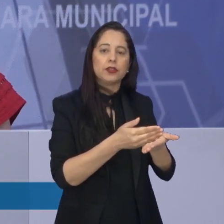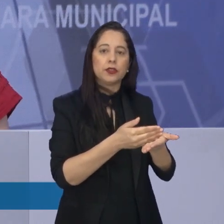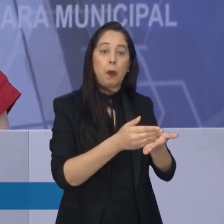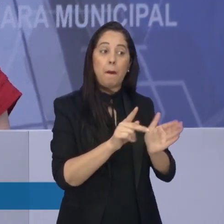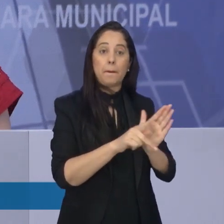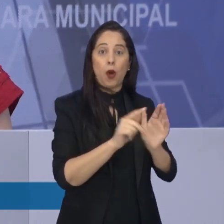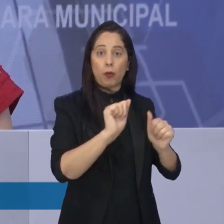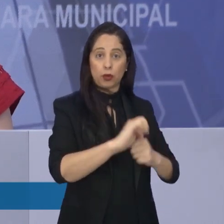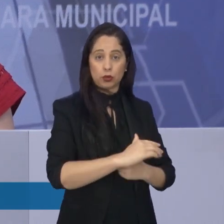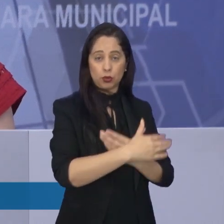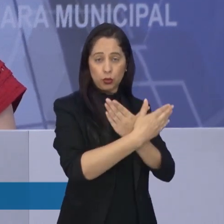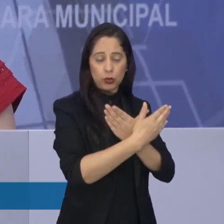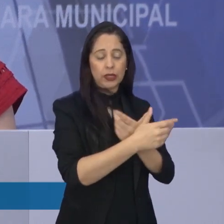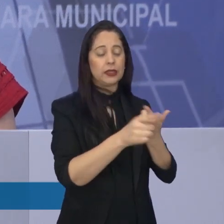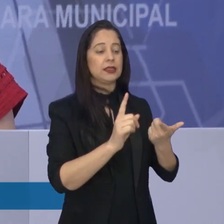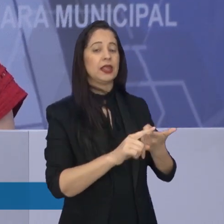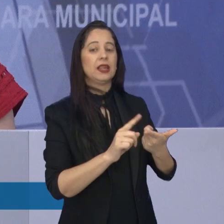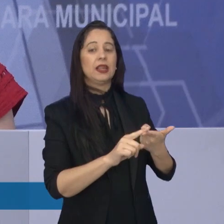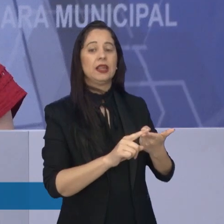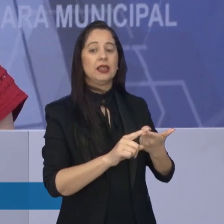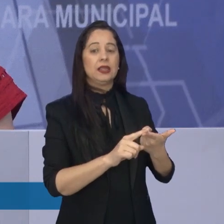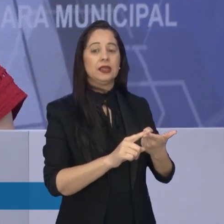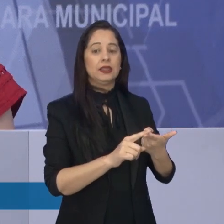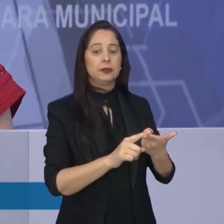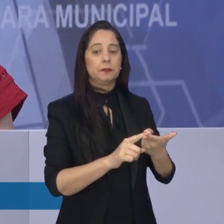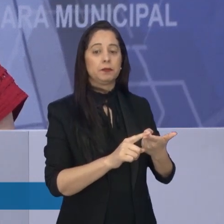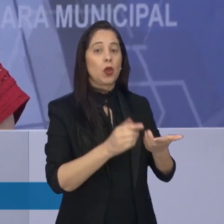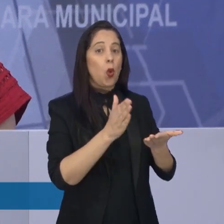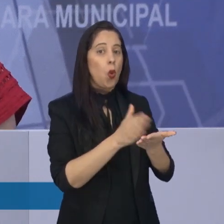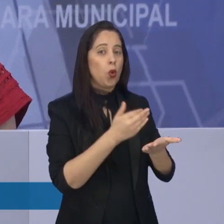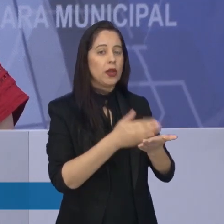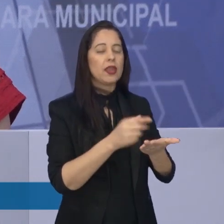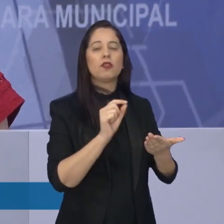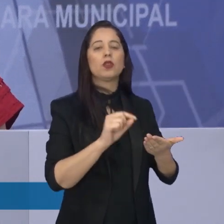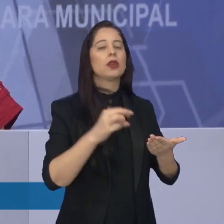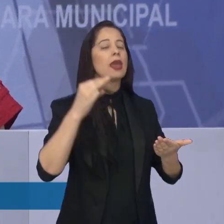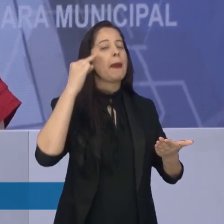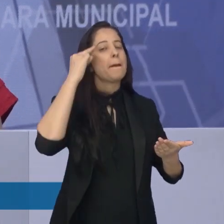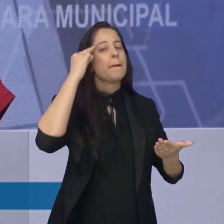ITA, Memórias de uma Ideia